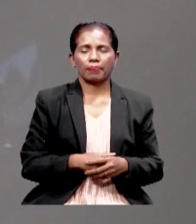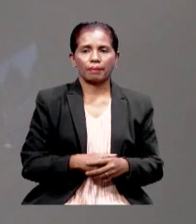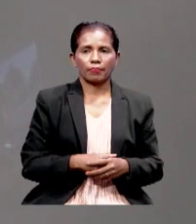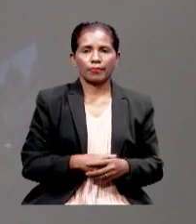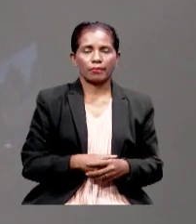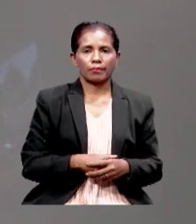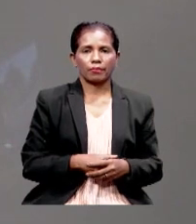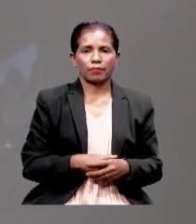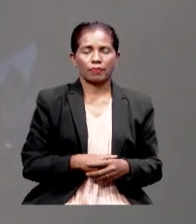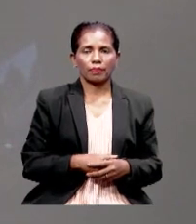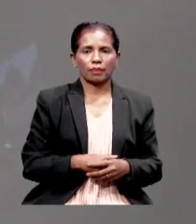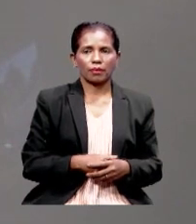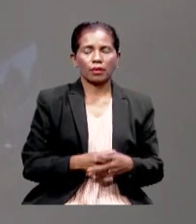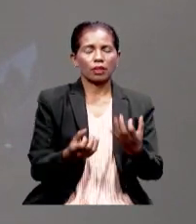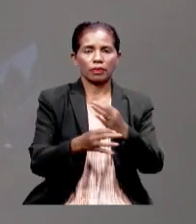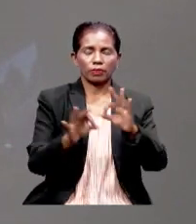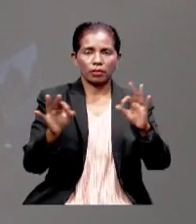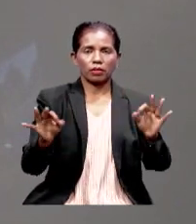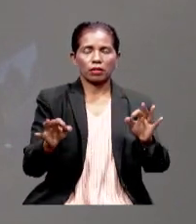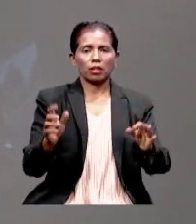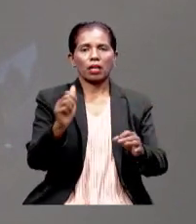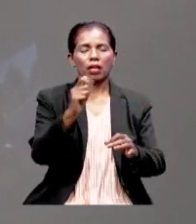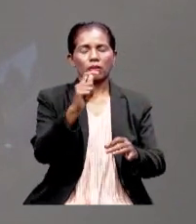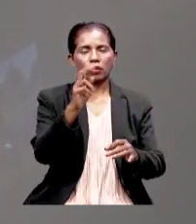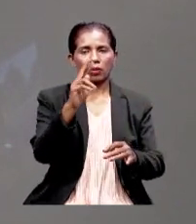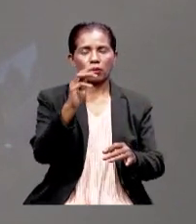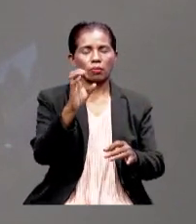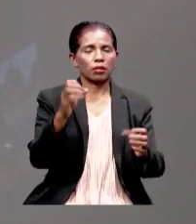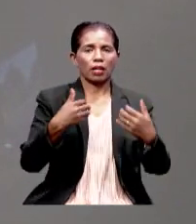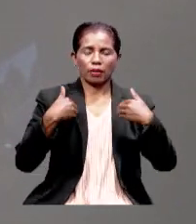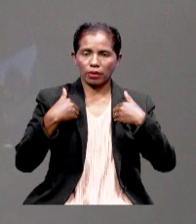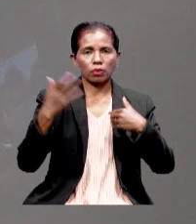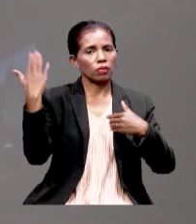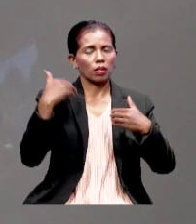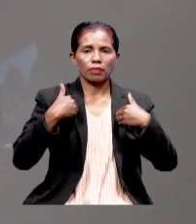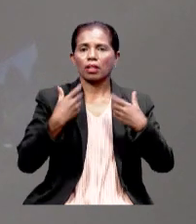Então acaba por autonomia sirne be ihe tiona ne lai hoto na.